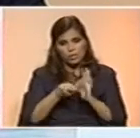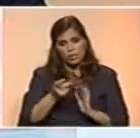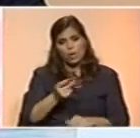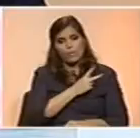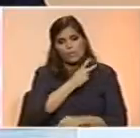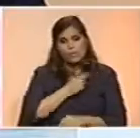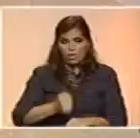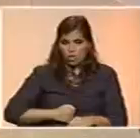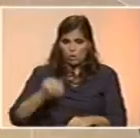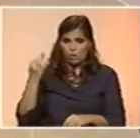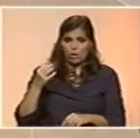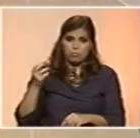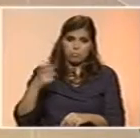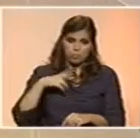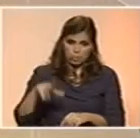Católica Portuguesa.